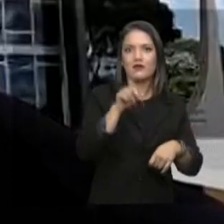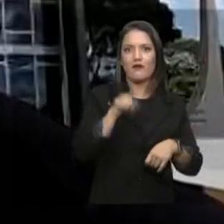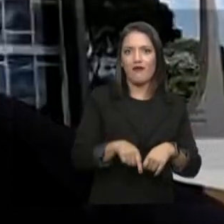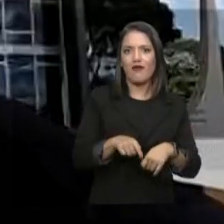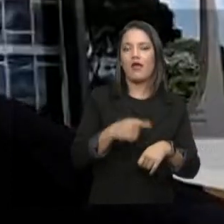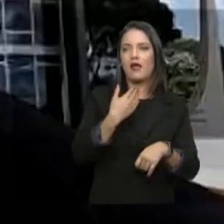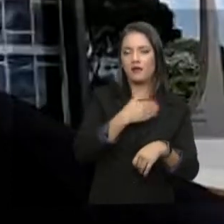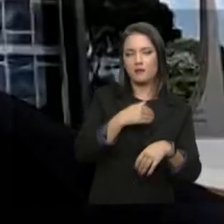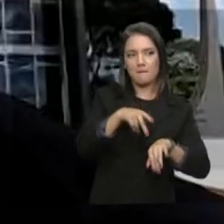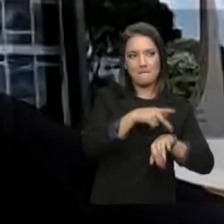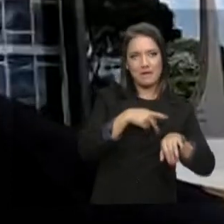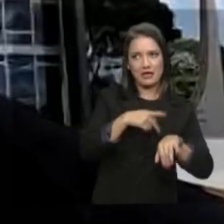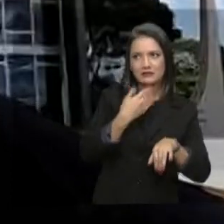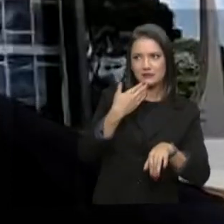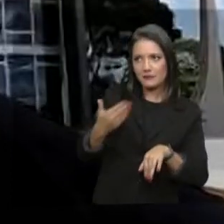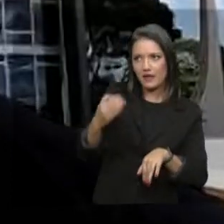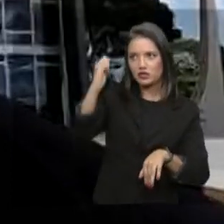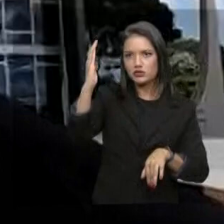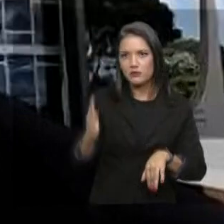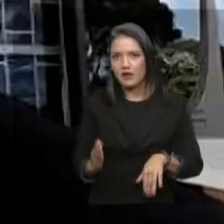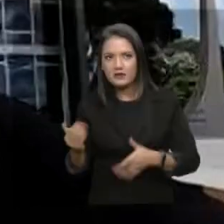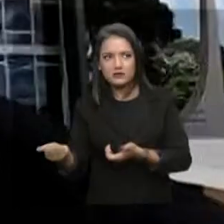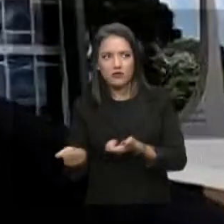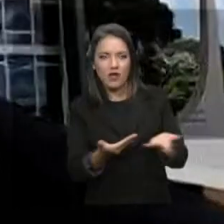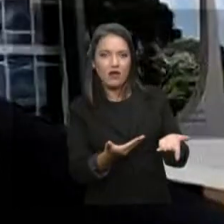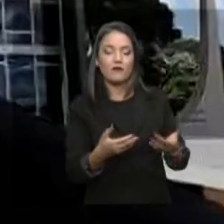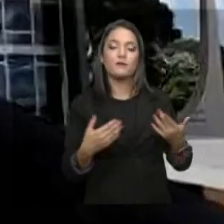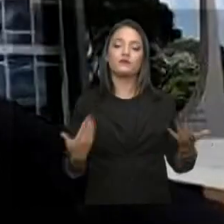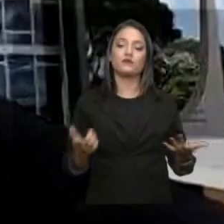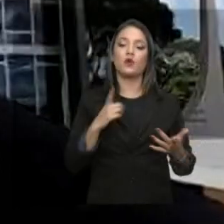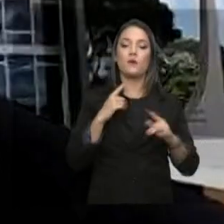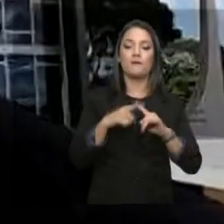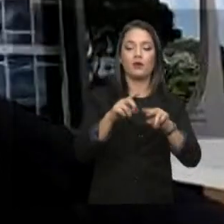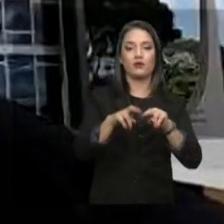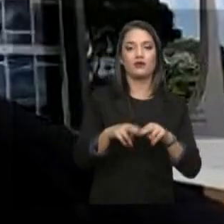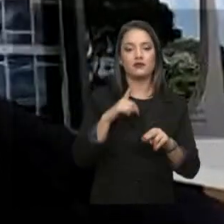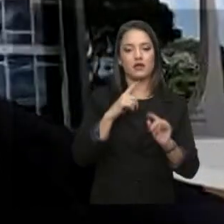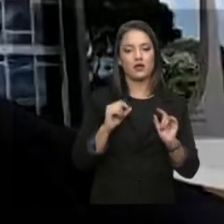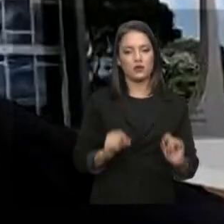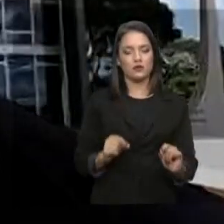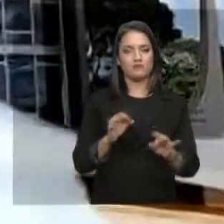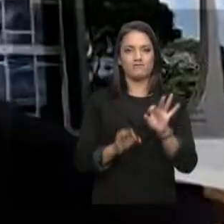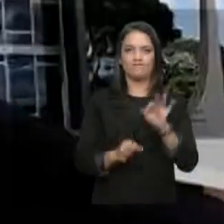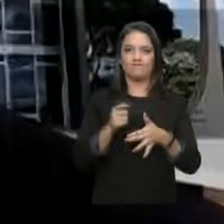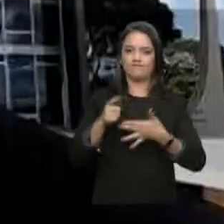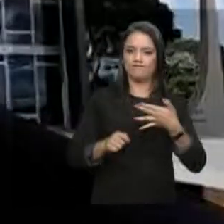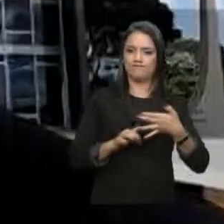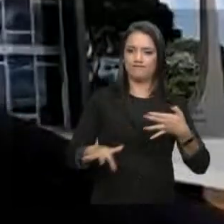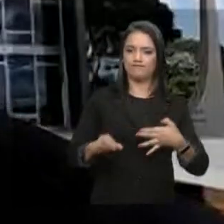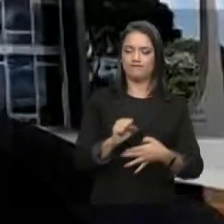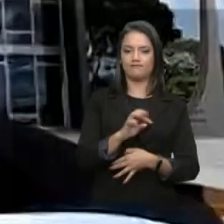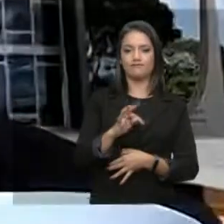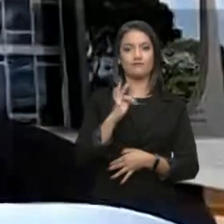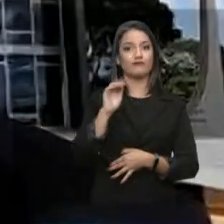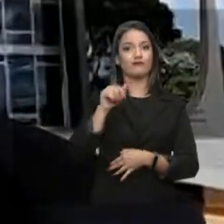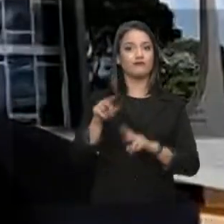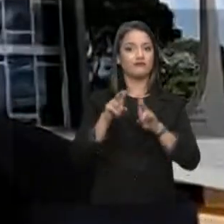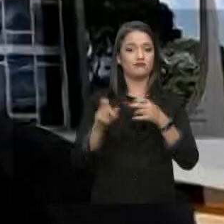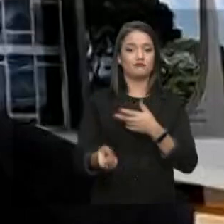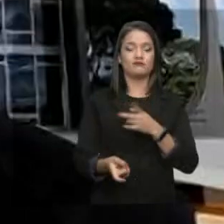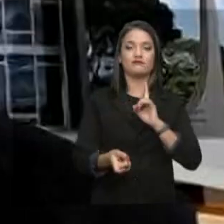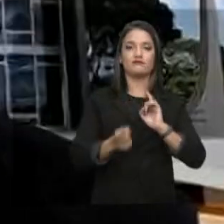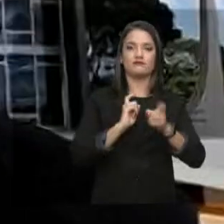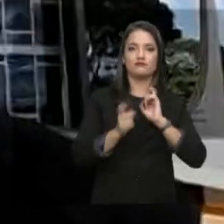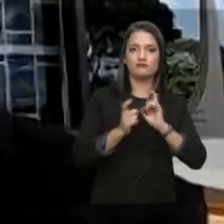ostenta, portanto, na linha do que sustenta a doutrina e a jurisprudência deste tribunal, a natureza de ato administrativo,